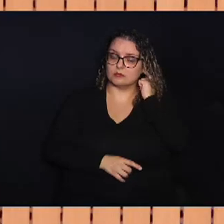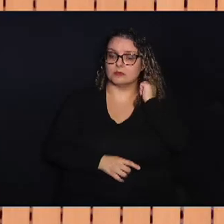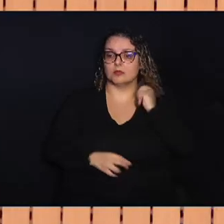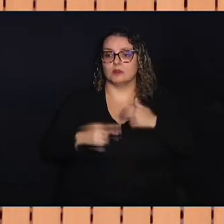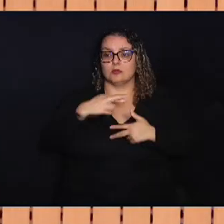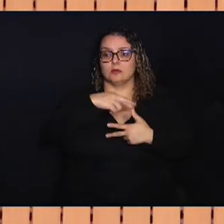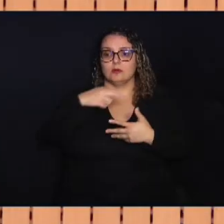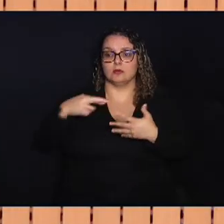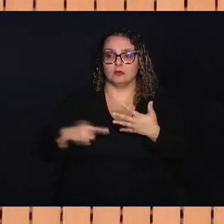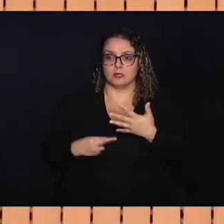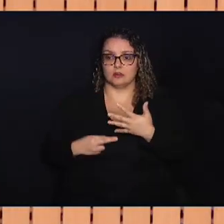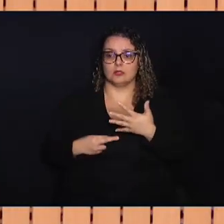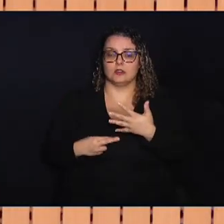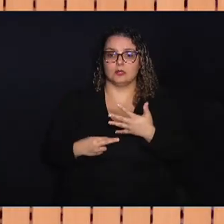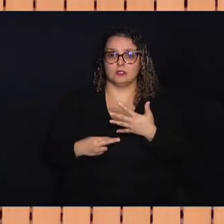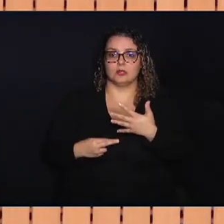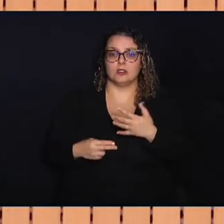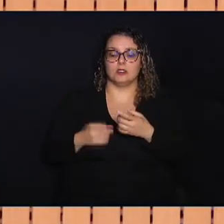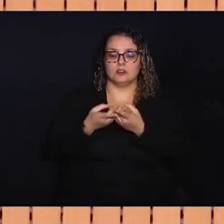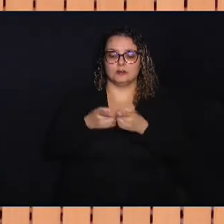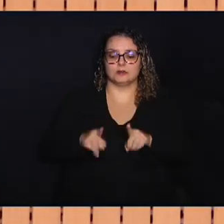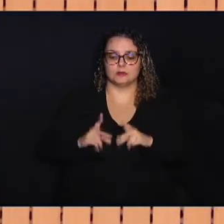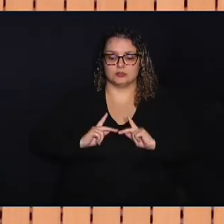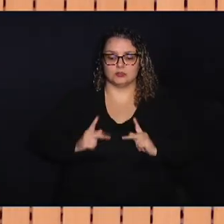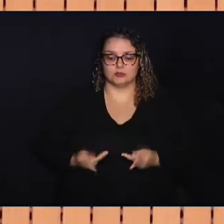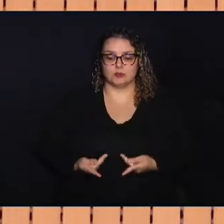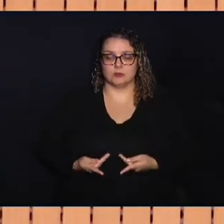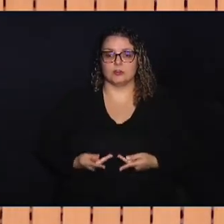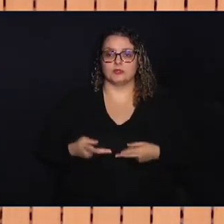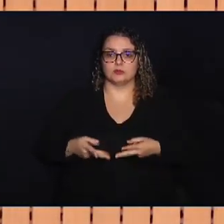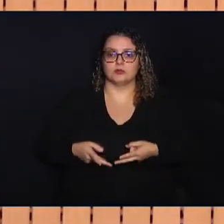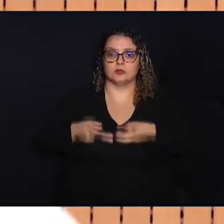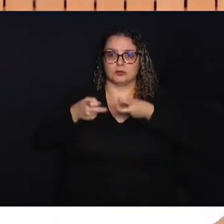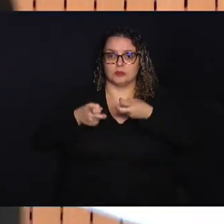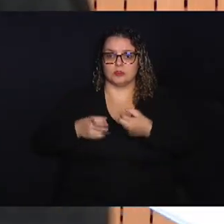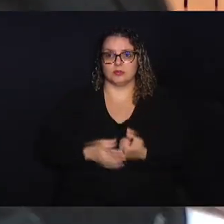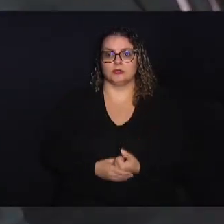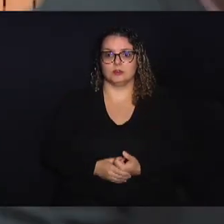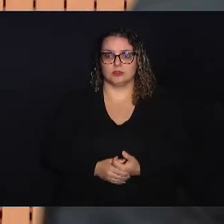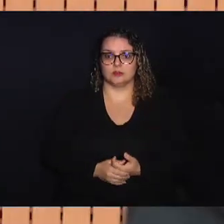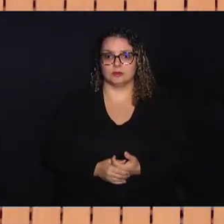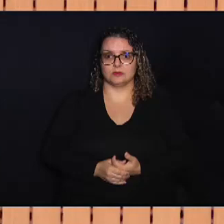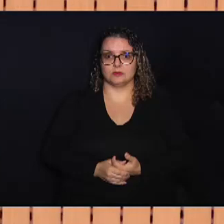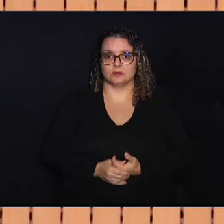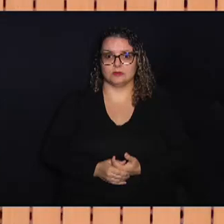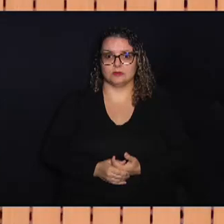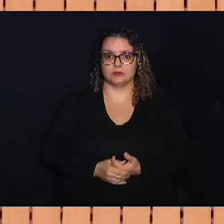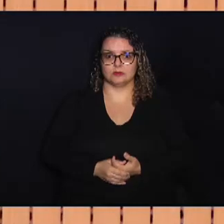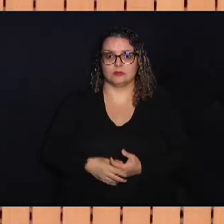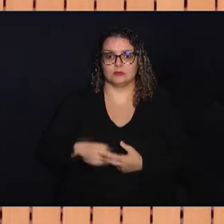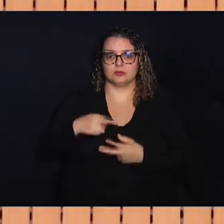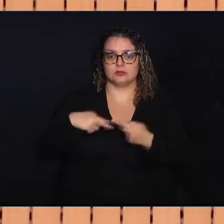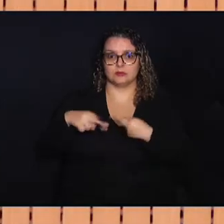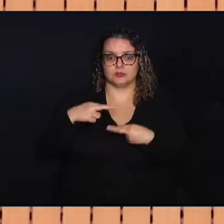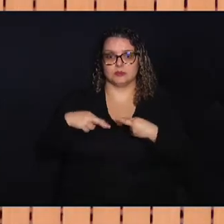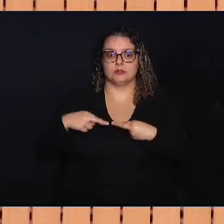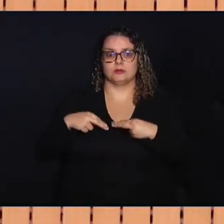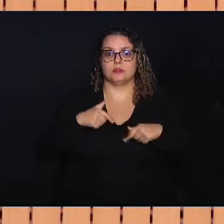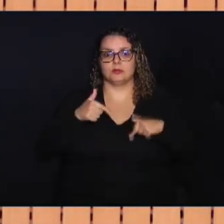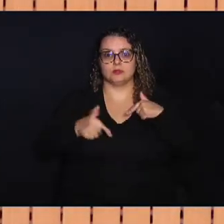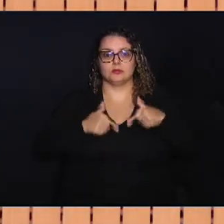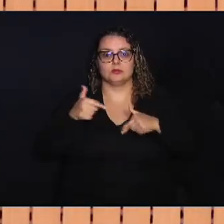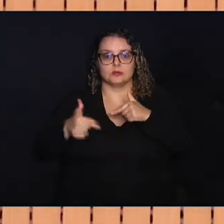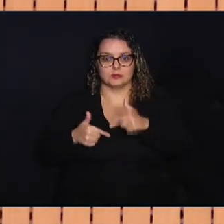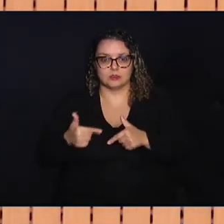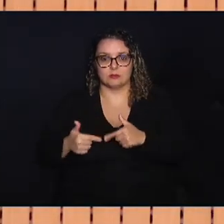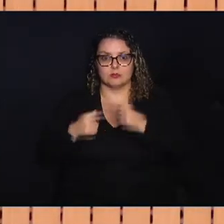dizem respeito à dignidade humana, ao reconhecimento das questões que envolvem o trabalho,